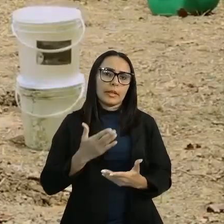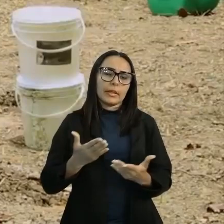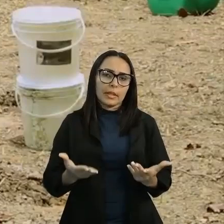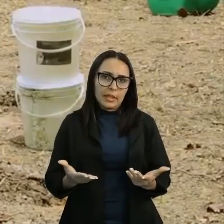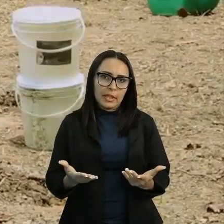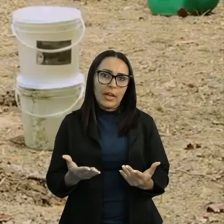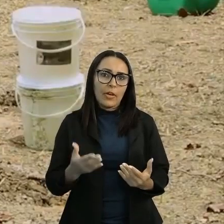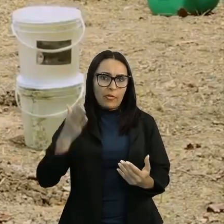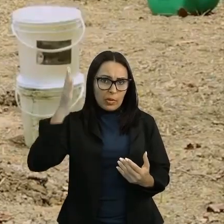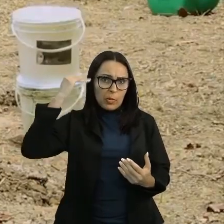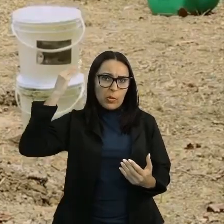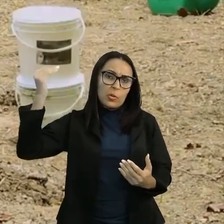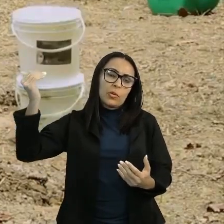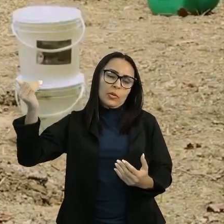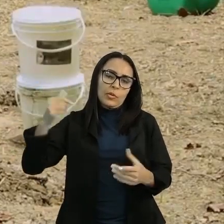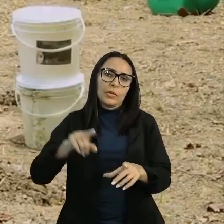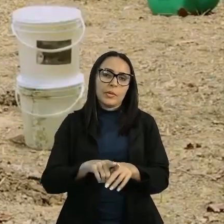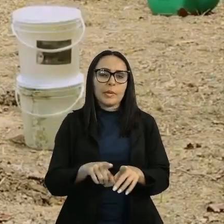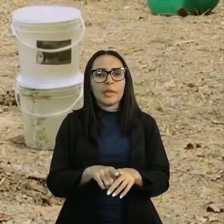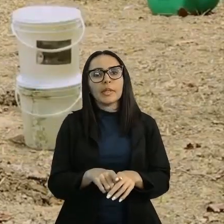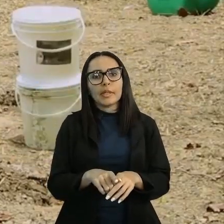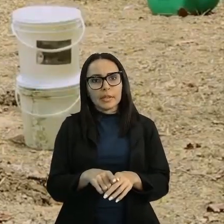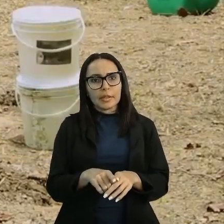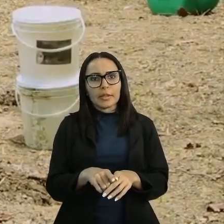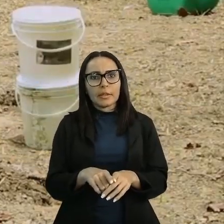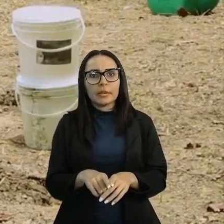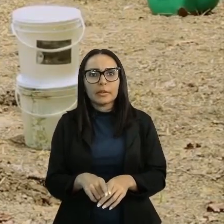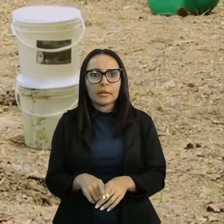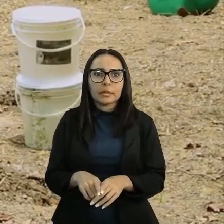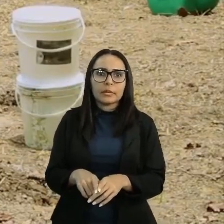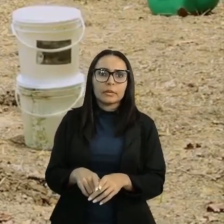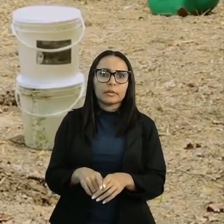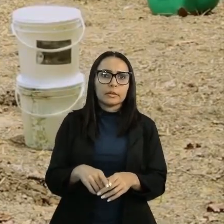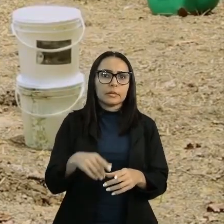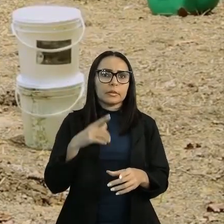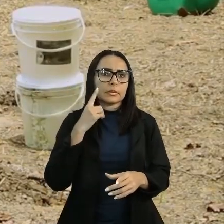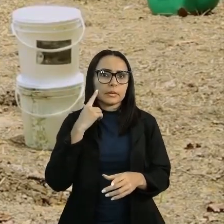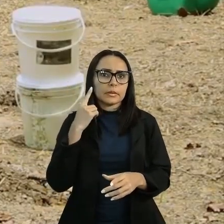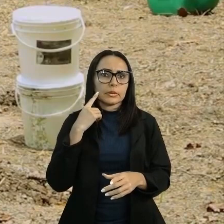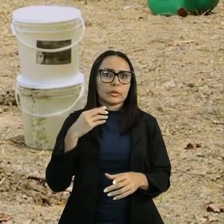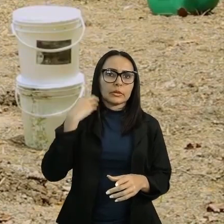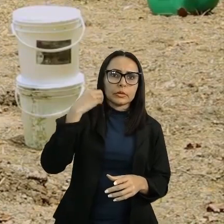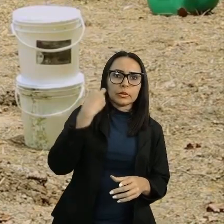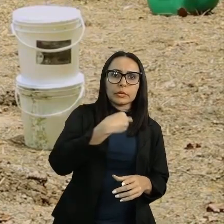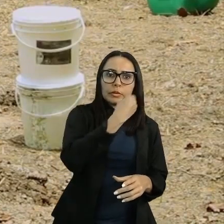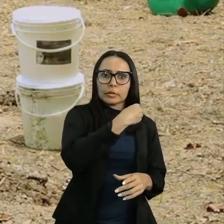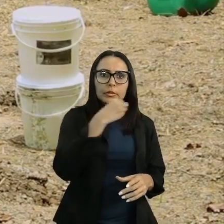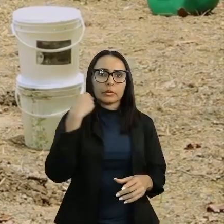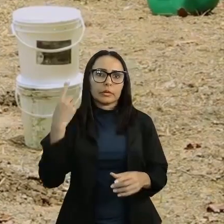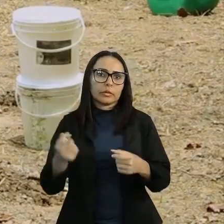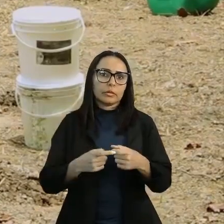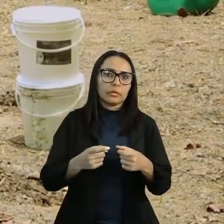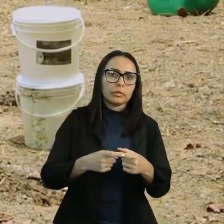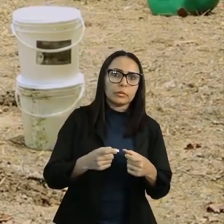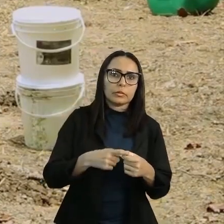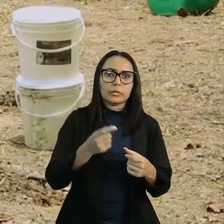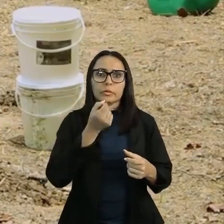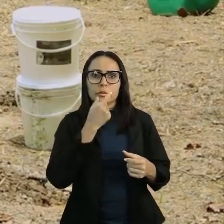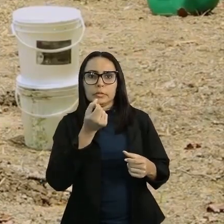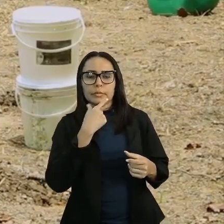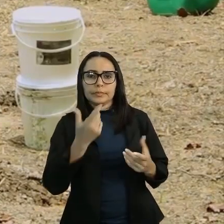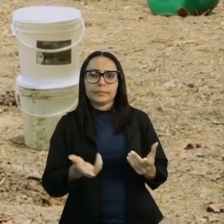espaço, nós plantamos abobrinha, berinjela, tem manjericão, tem abacaxi, limão, acerola.